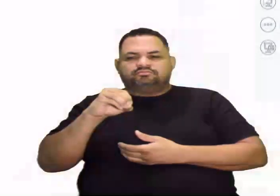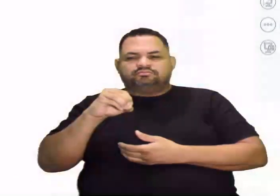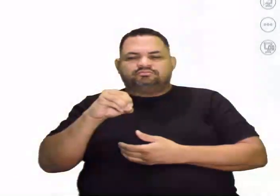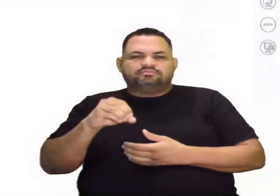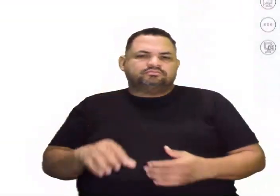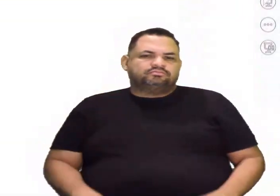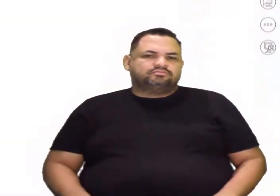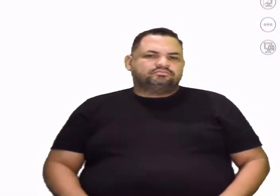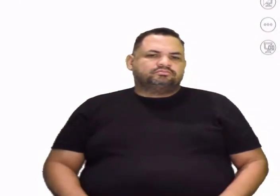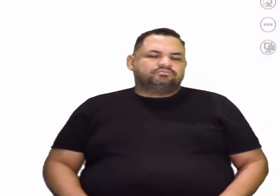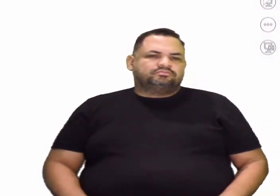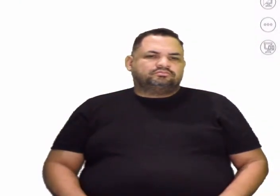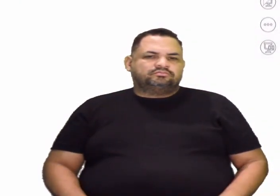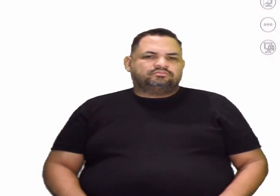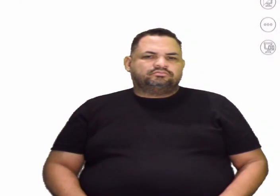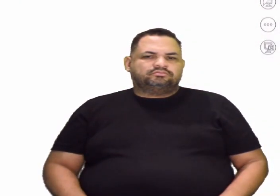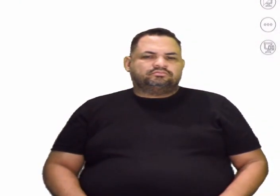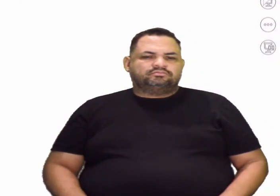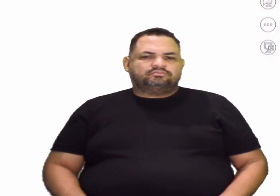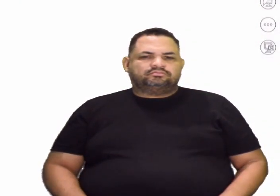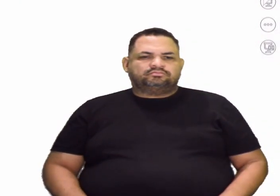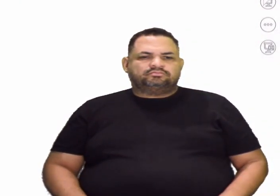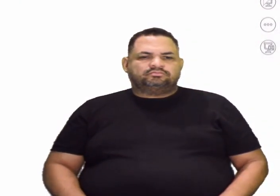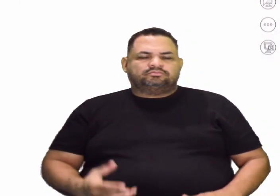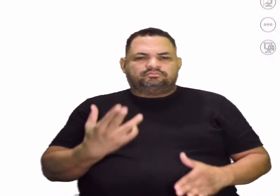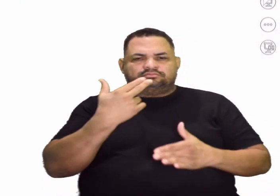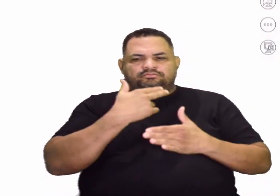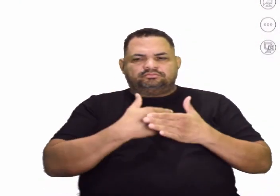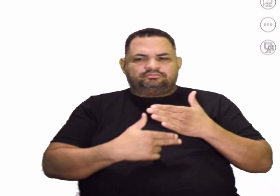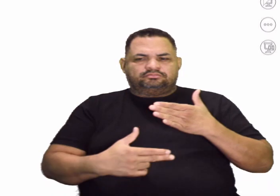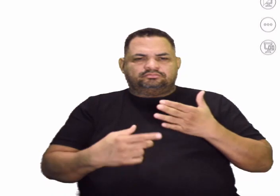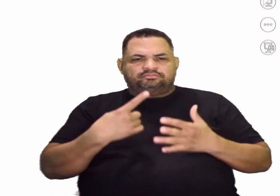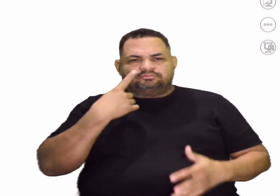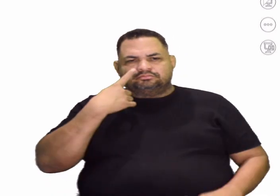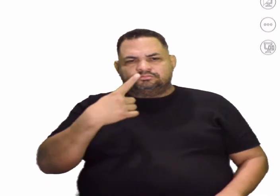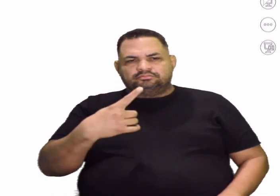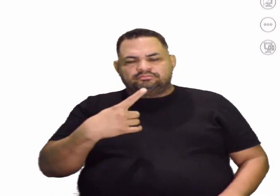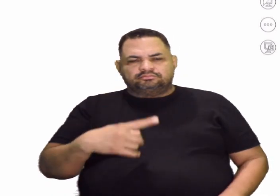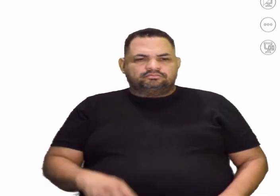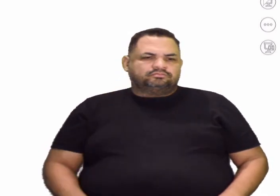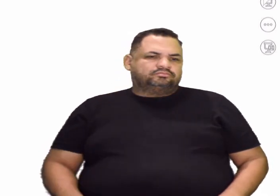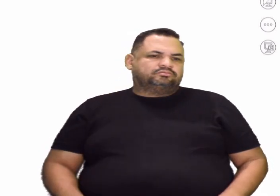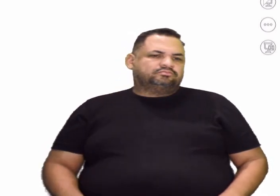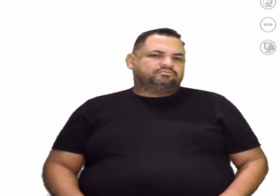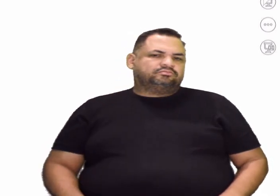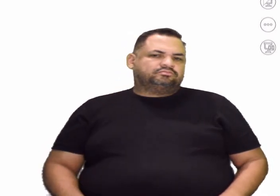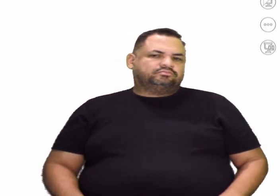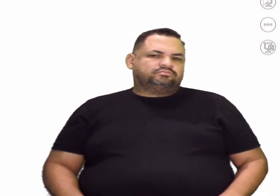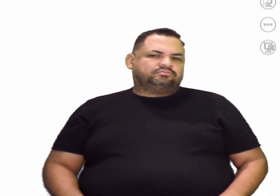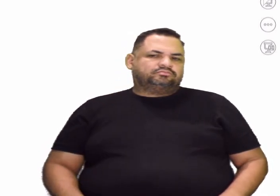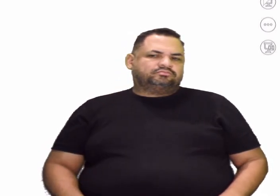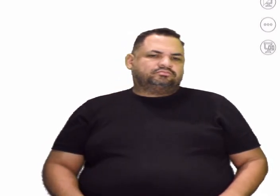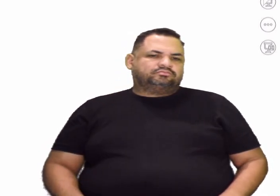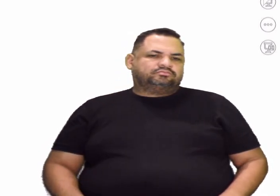Bem interessante. Então tá aqui o desenho, né? O homem vitruviano de